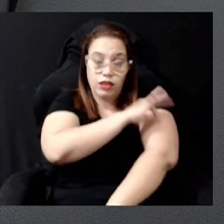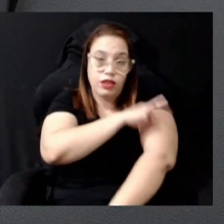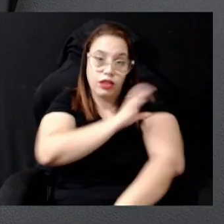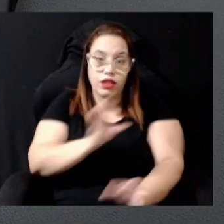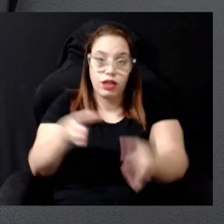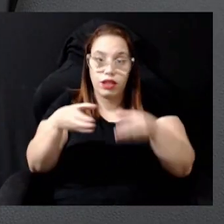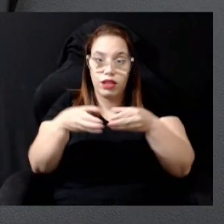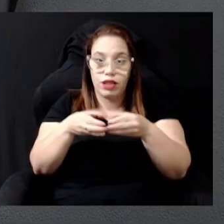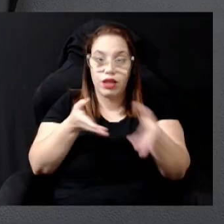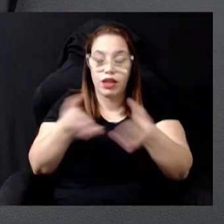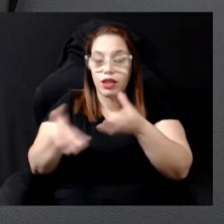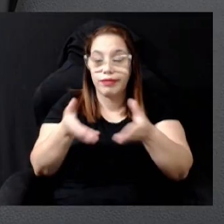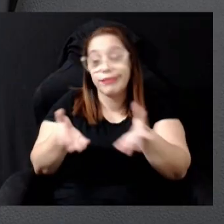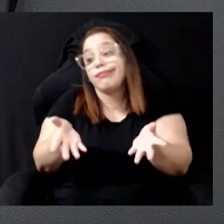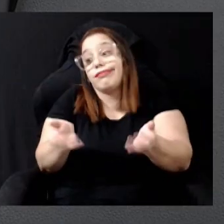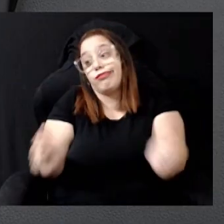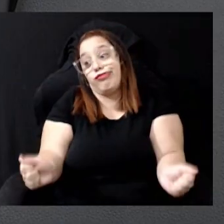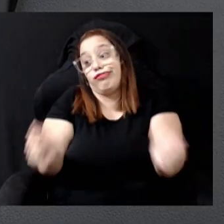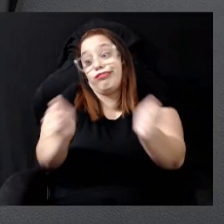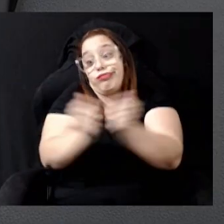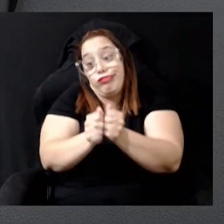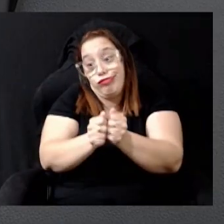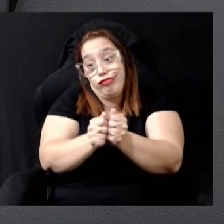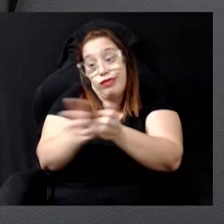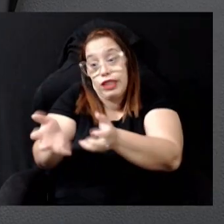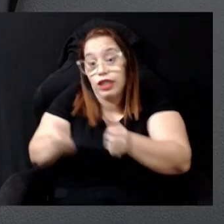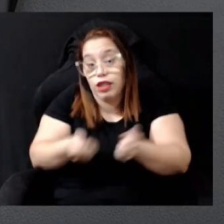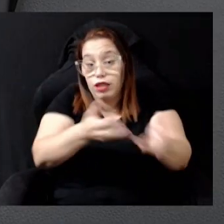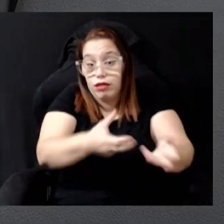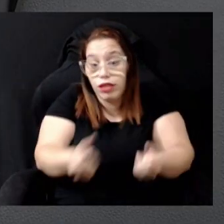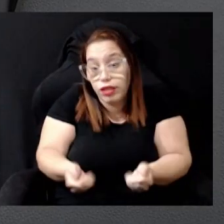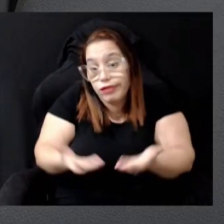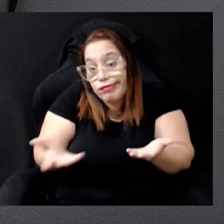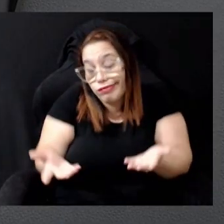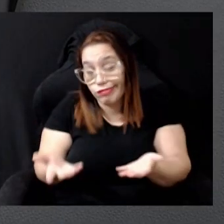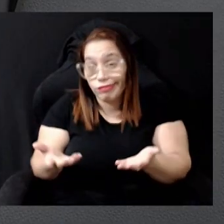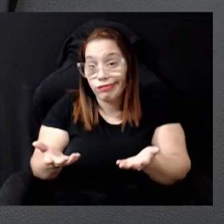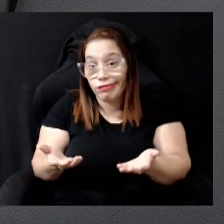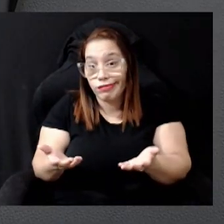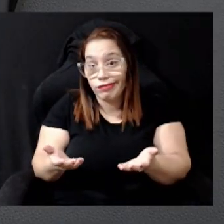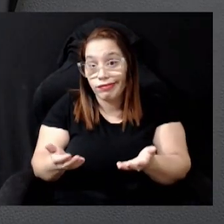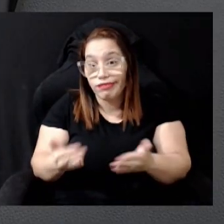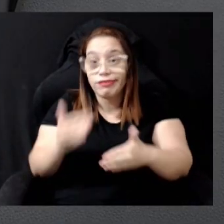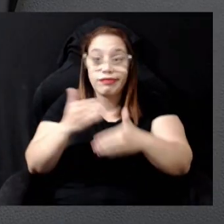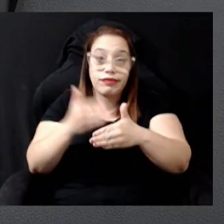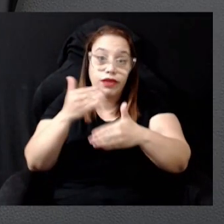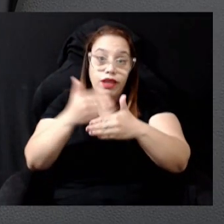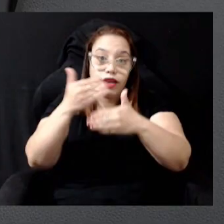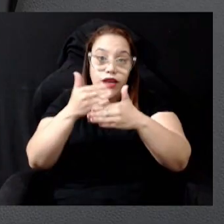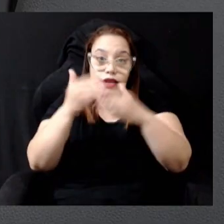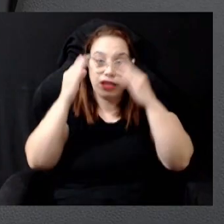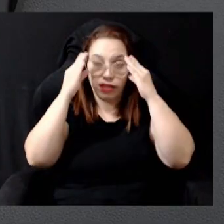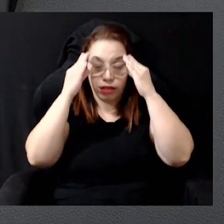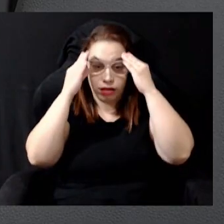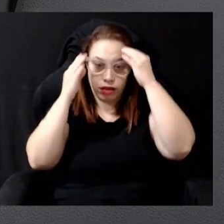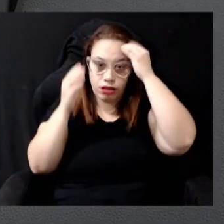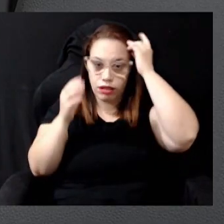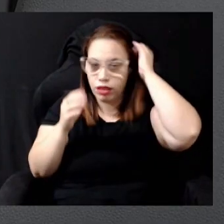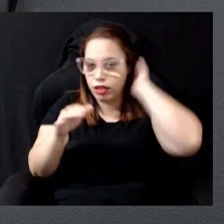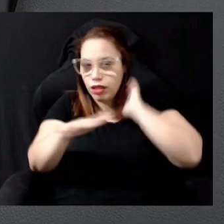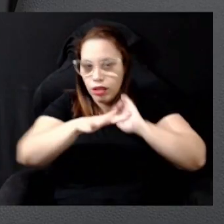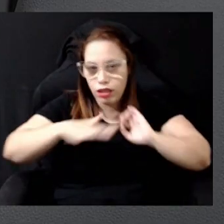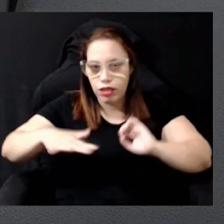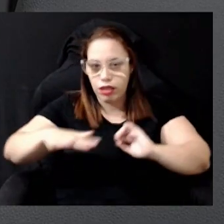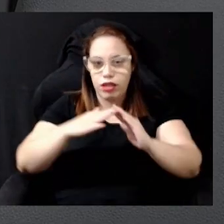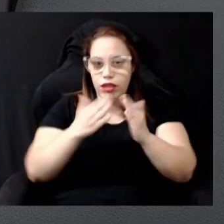Então, é ganha-ganha. Né? O Estado construindo aquela escola certamente vai ser um espaço onde vai